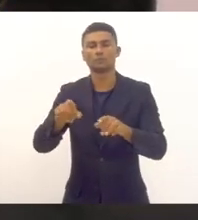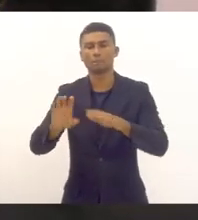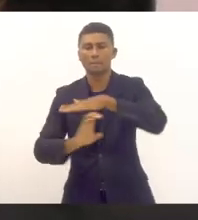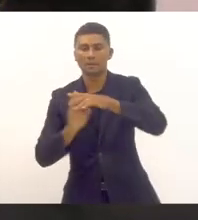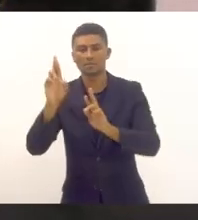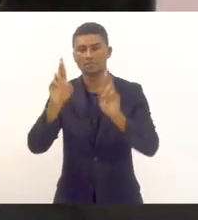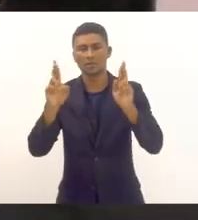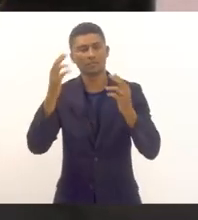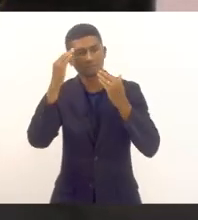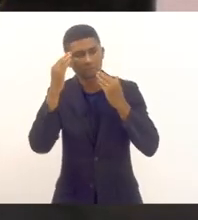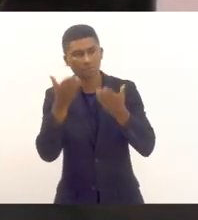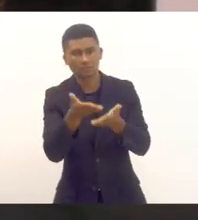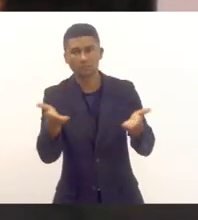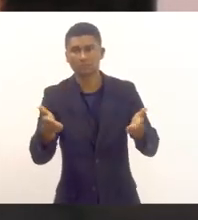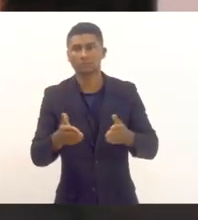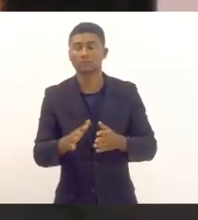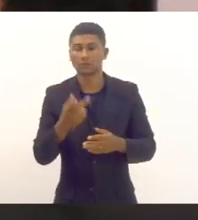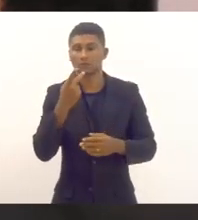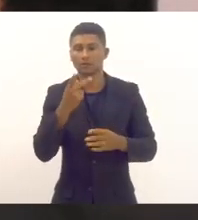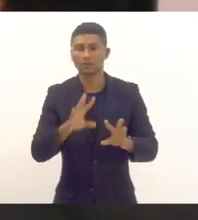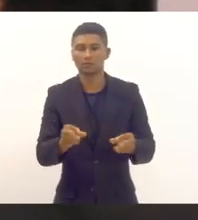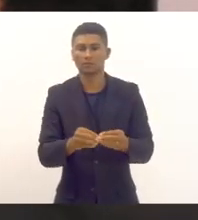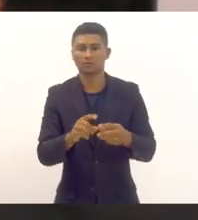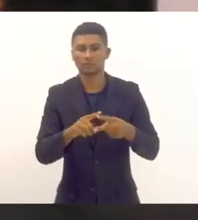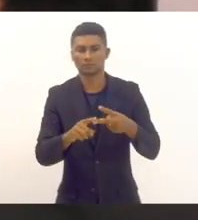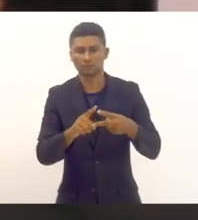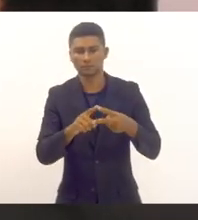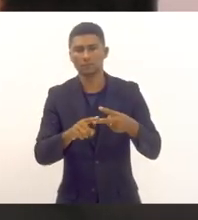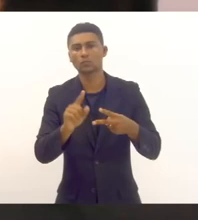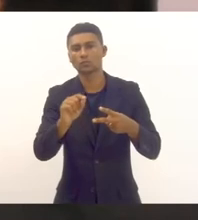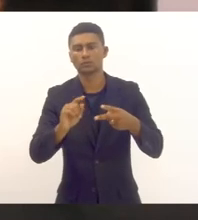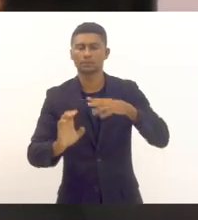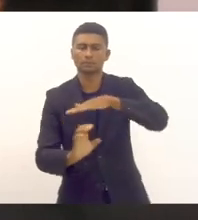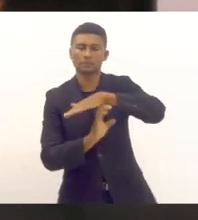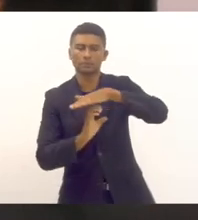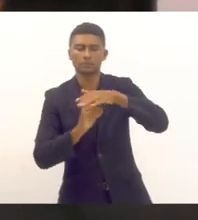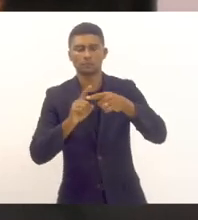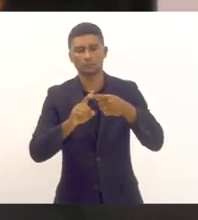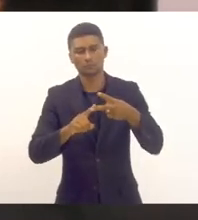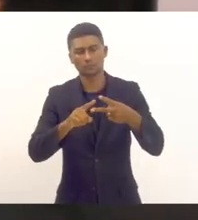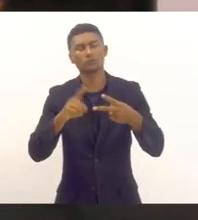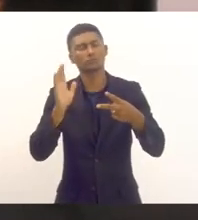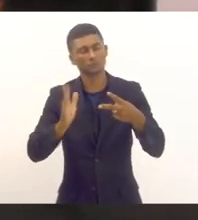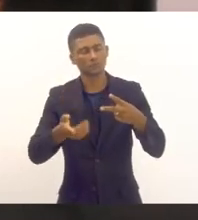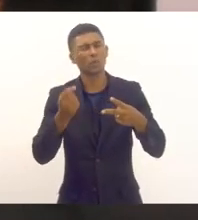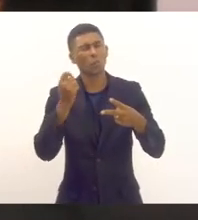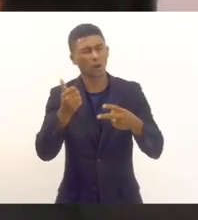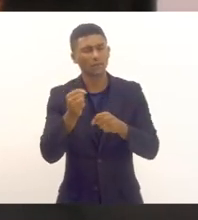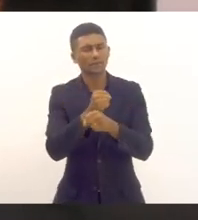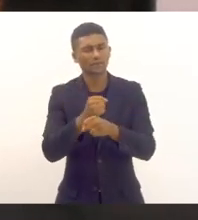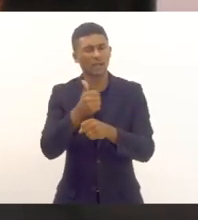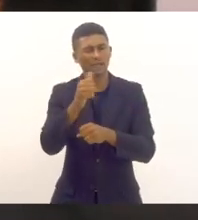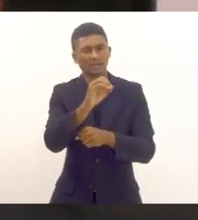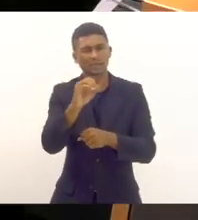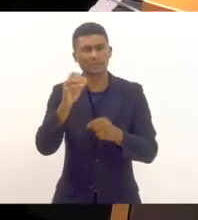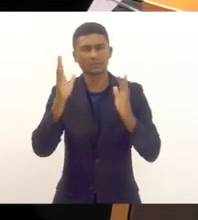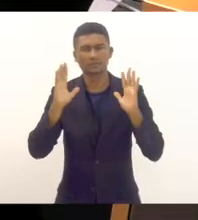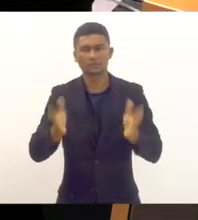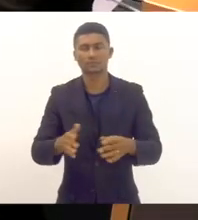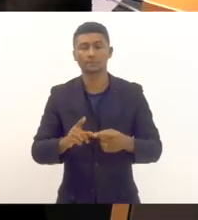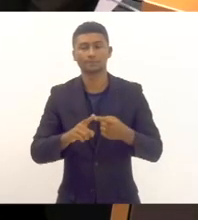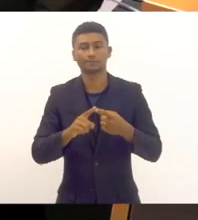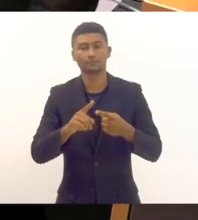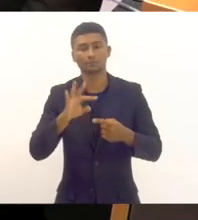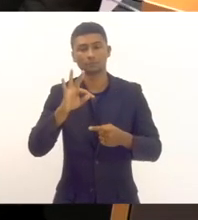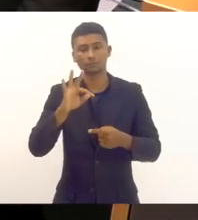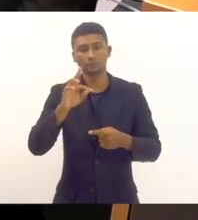só mais duas coisinhas sobre duas empresas aqui que são quase centenárias. Ô, Toninho,